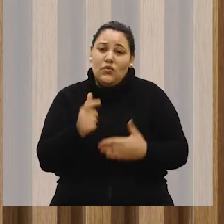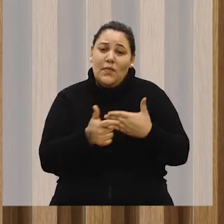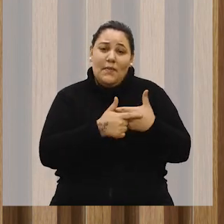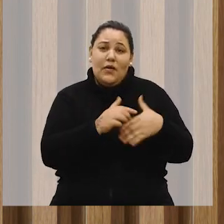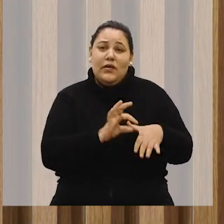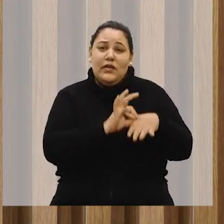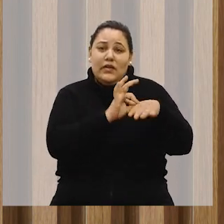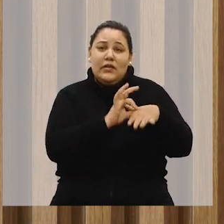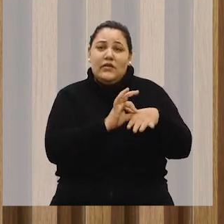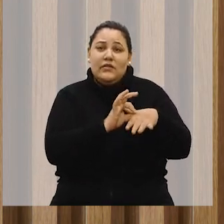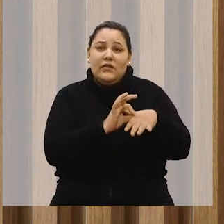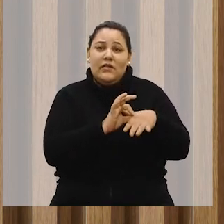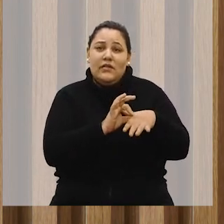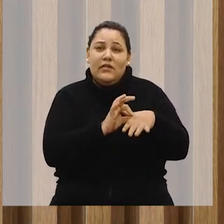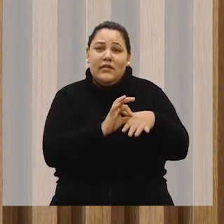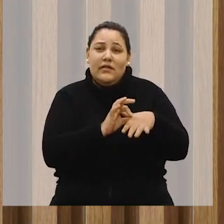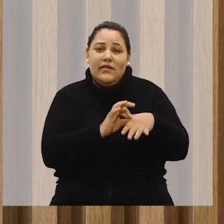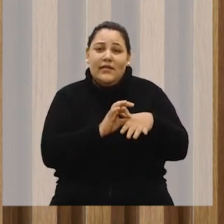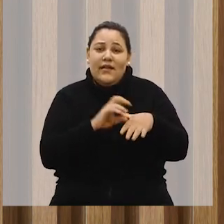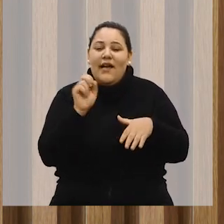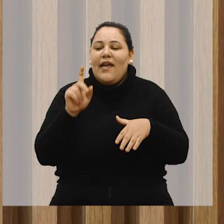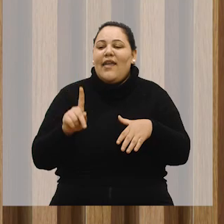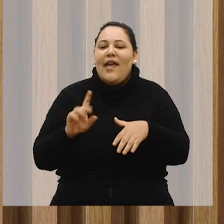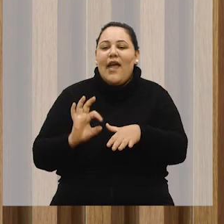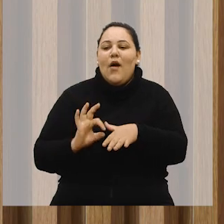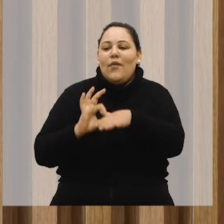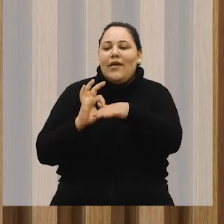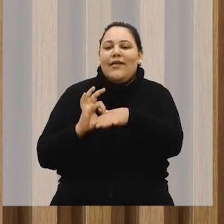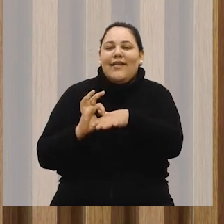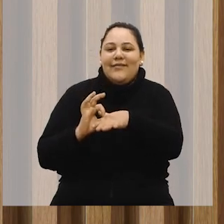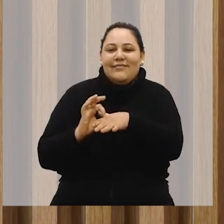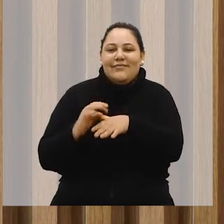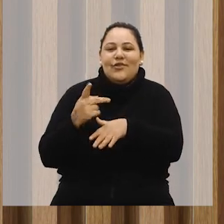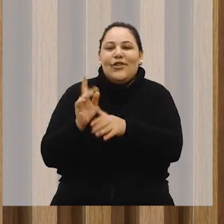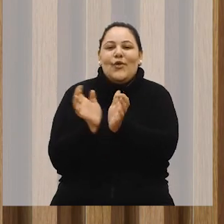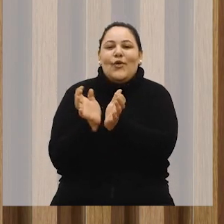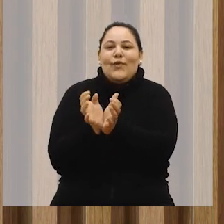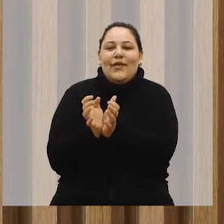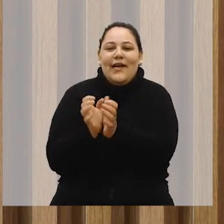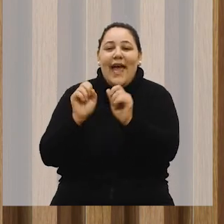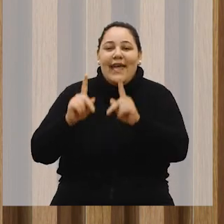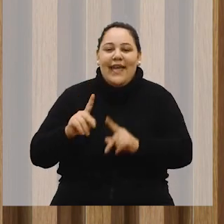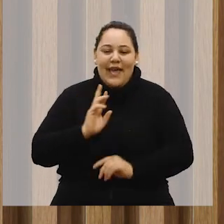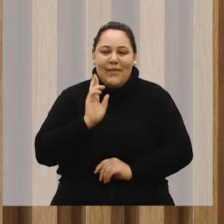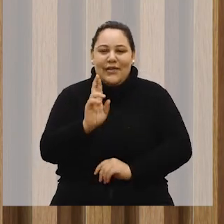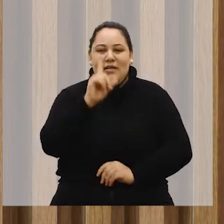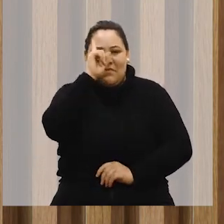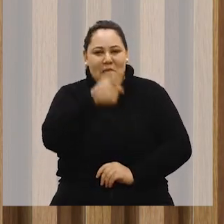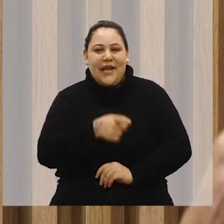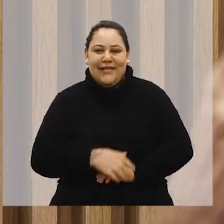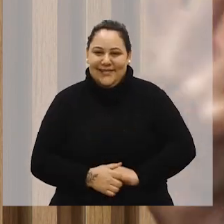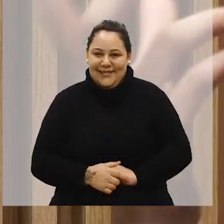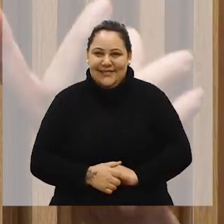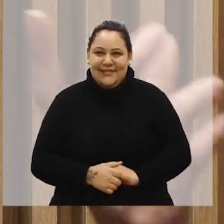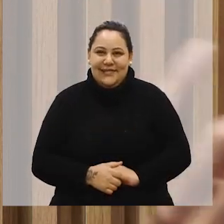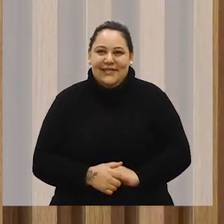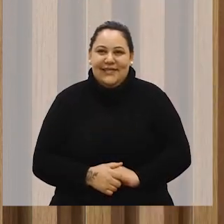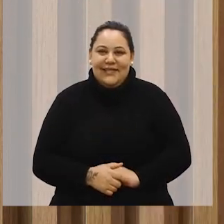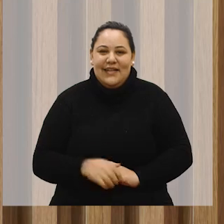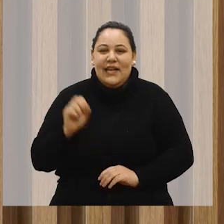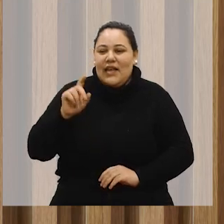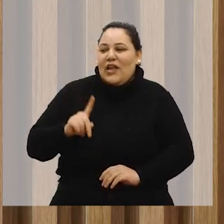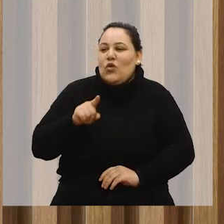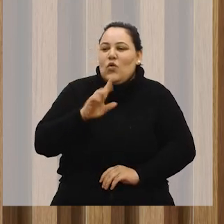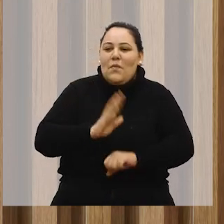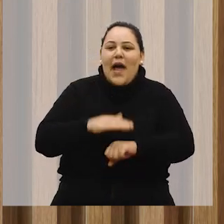que é o líder da tua turma? É aquela pessoa que para ti representa comando. Né? Quem que é o que tu mais gosta?